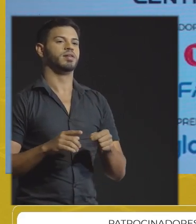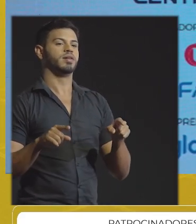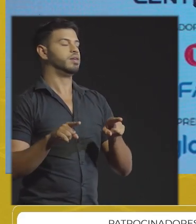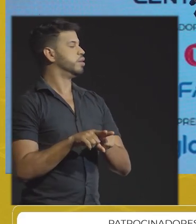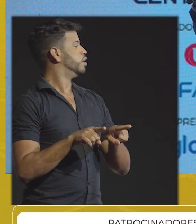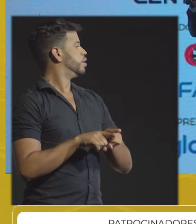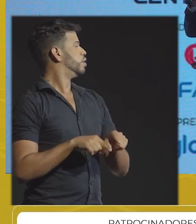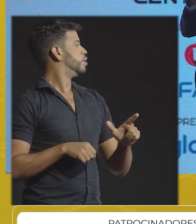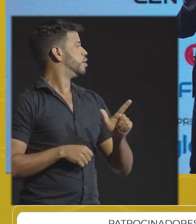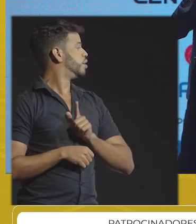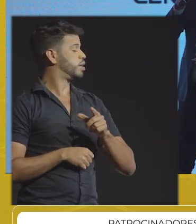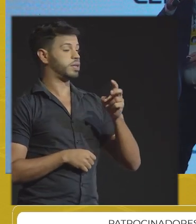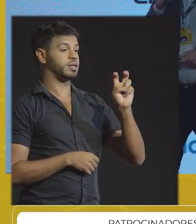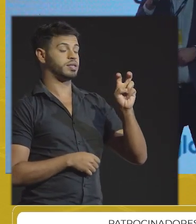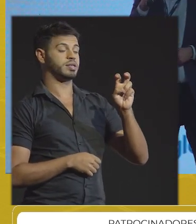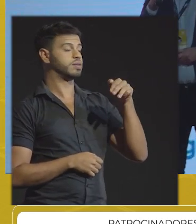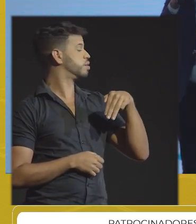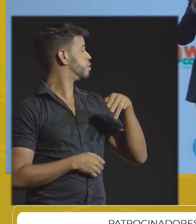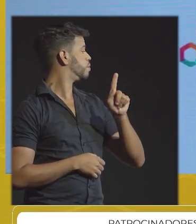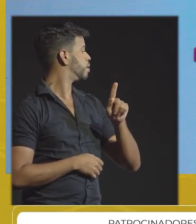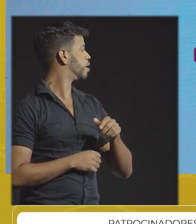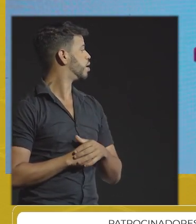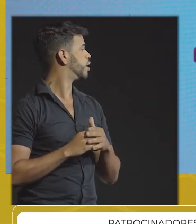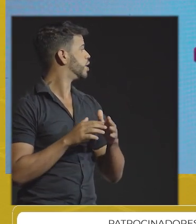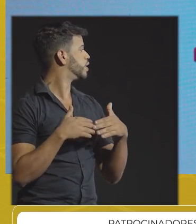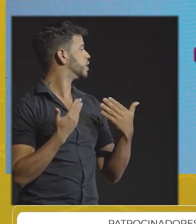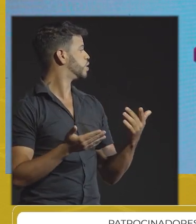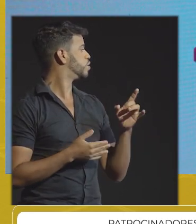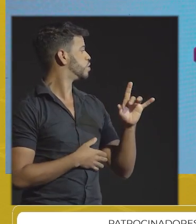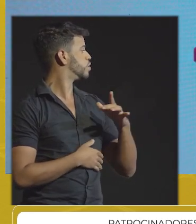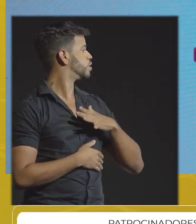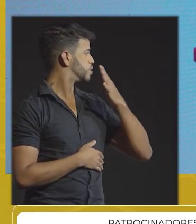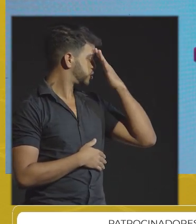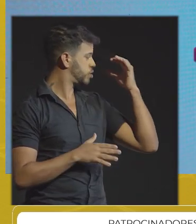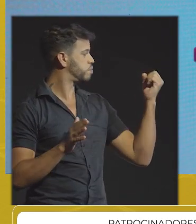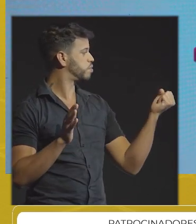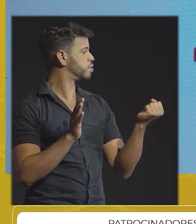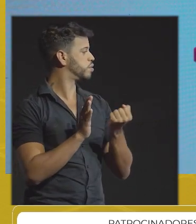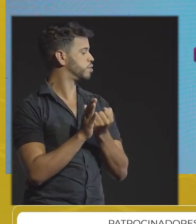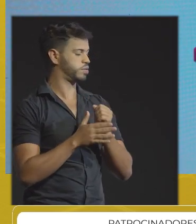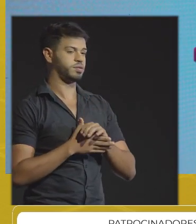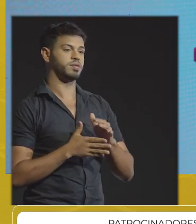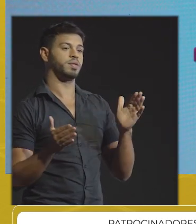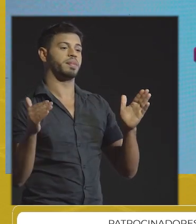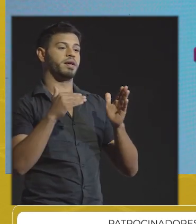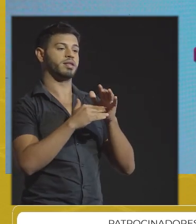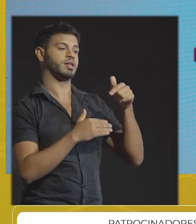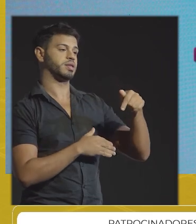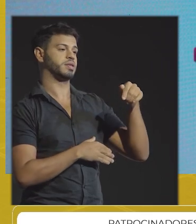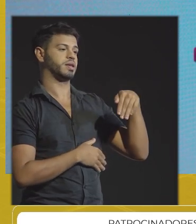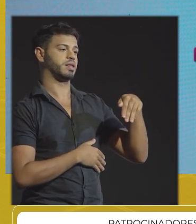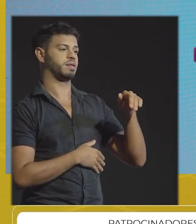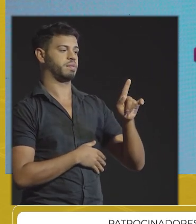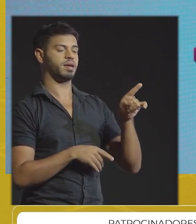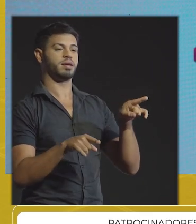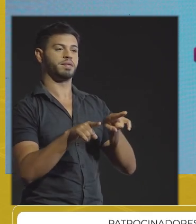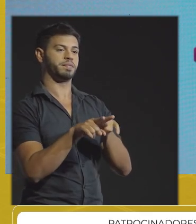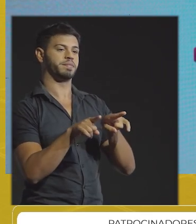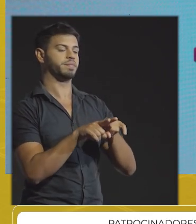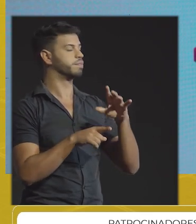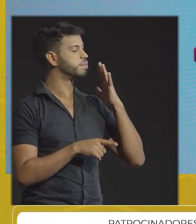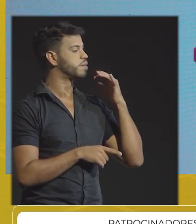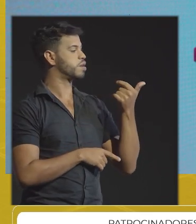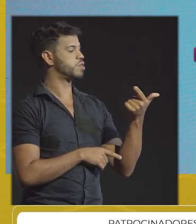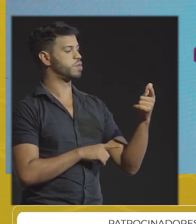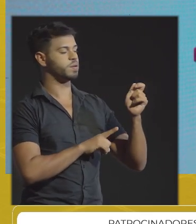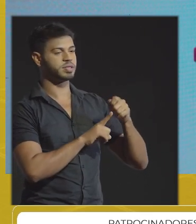dispensa outorga até 5 m então basta um simples registro junto a Anel até 5 m não precisa de medição solarimétrica durante